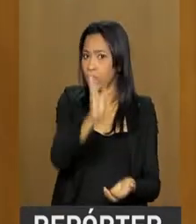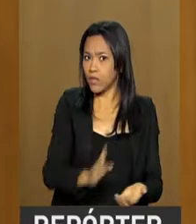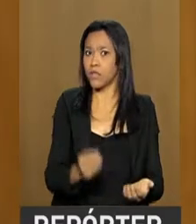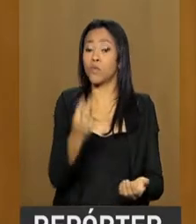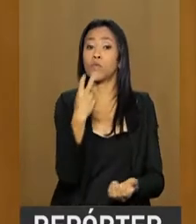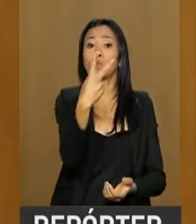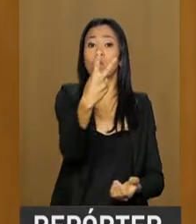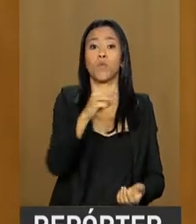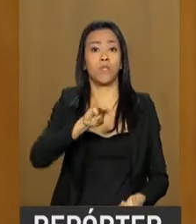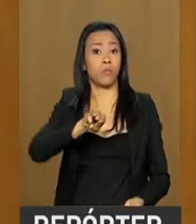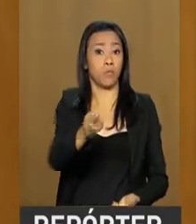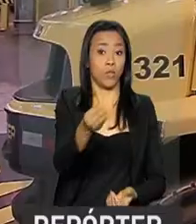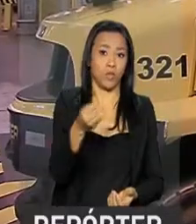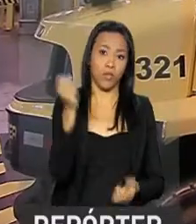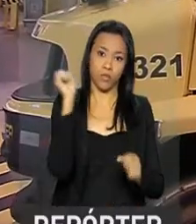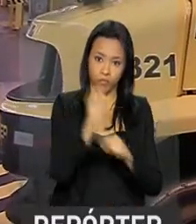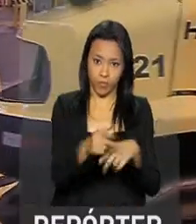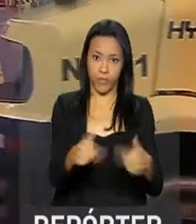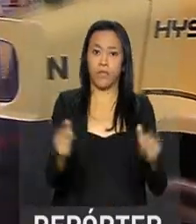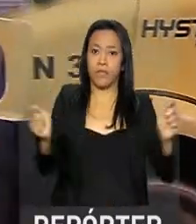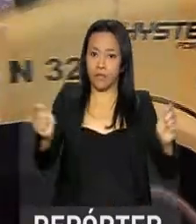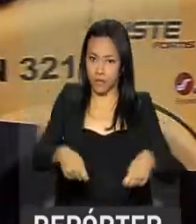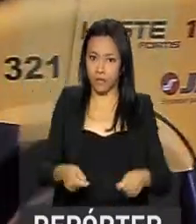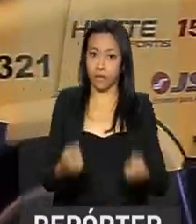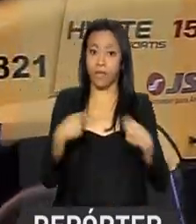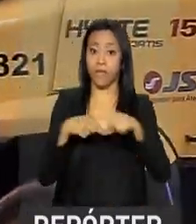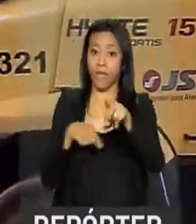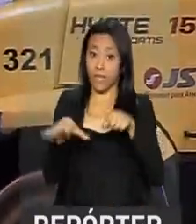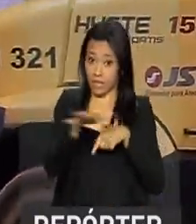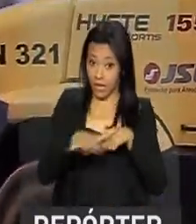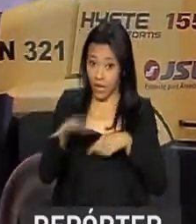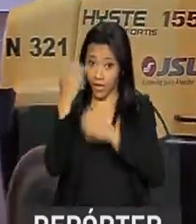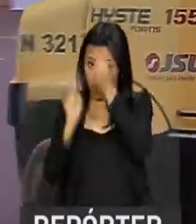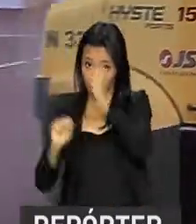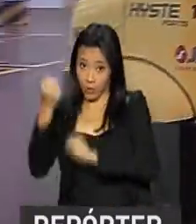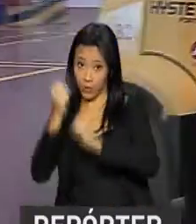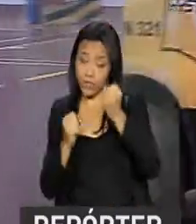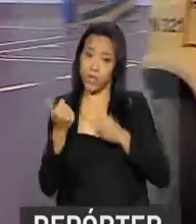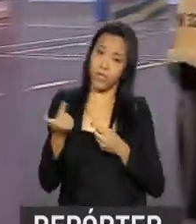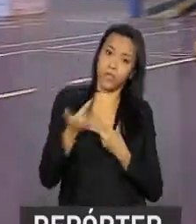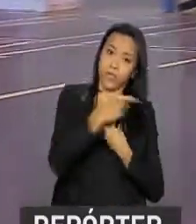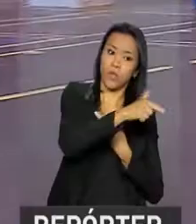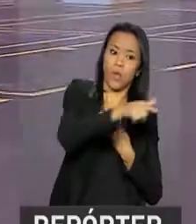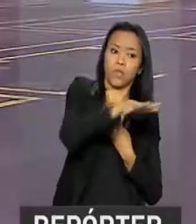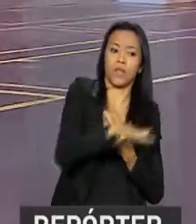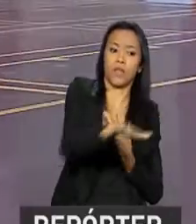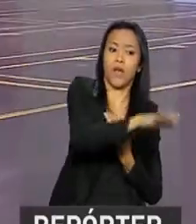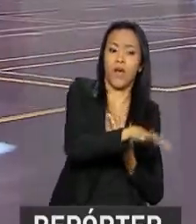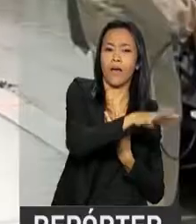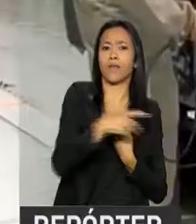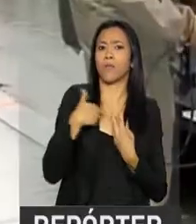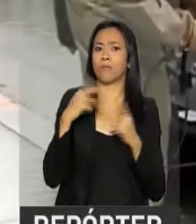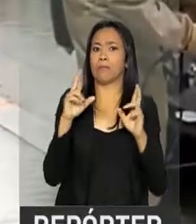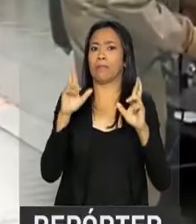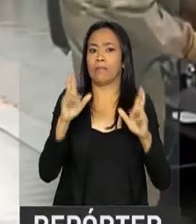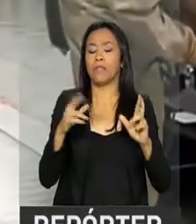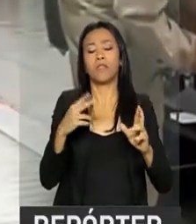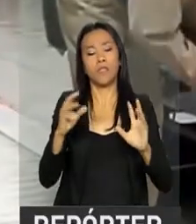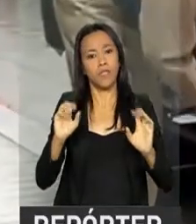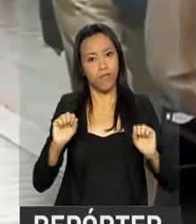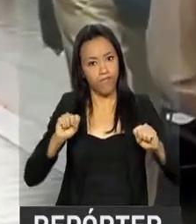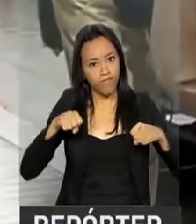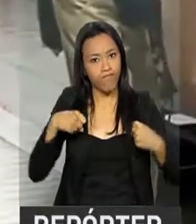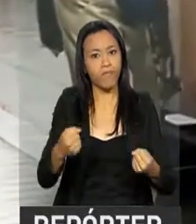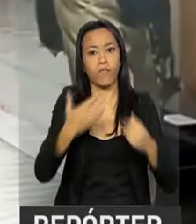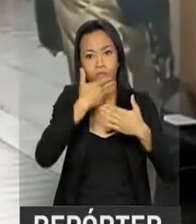2 milhões de empregos. O governo e o setor produtivo estão convictos de que a nova legislação, aliada à retomada do crescimento,